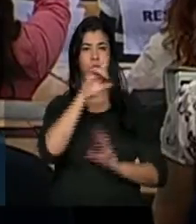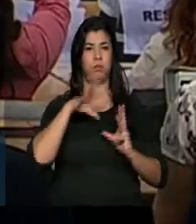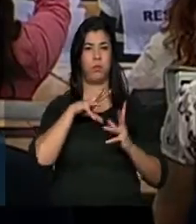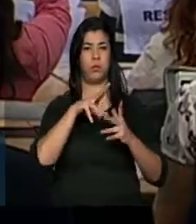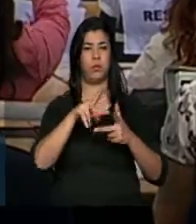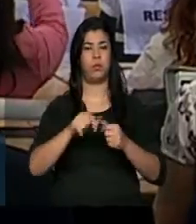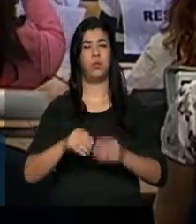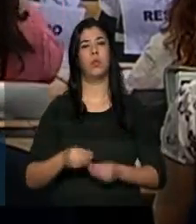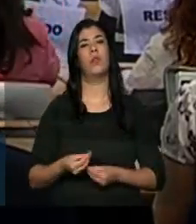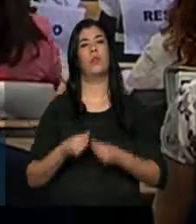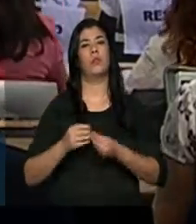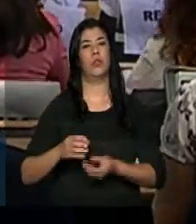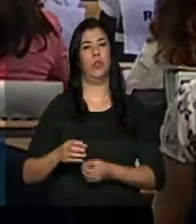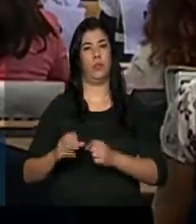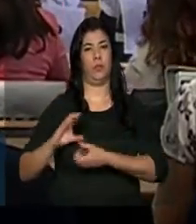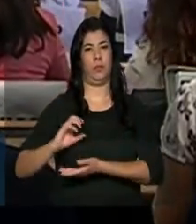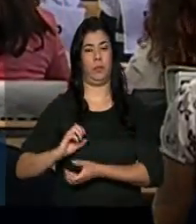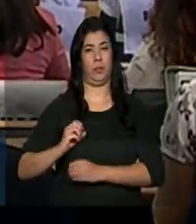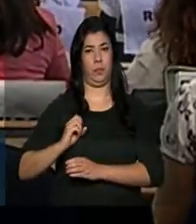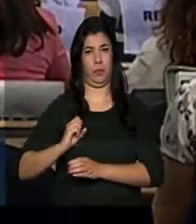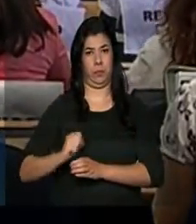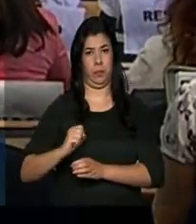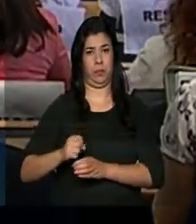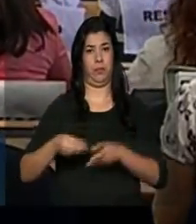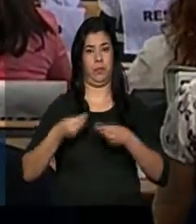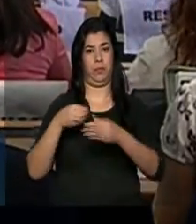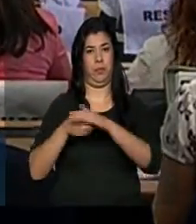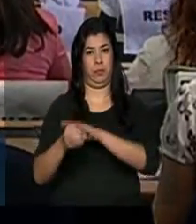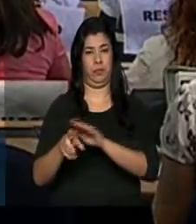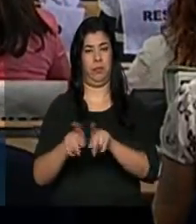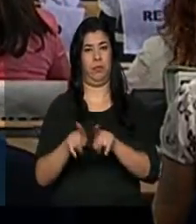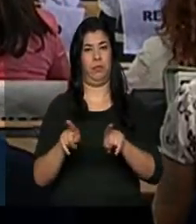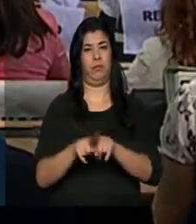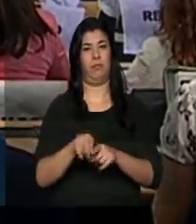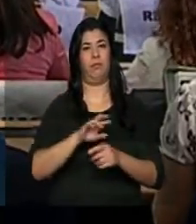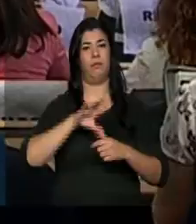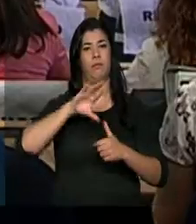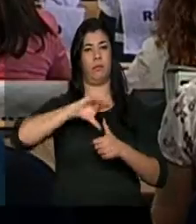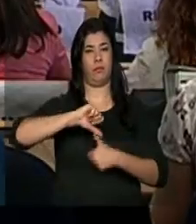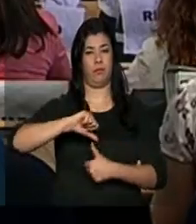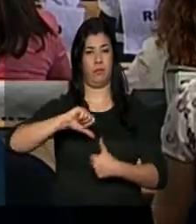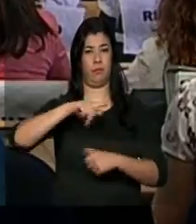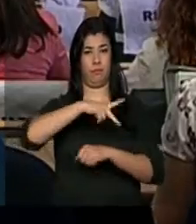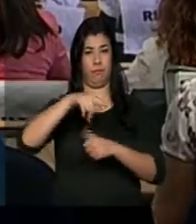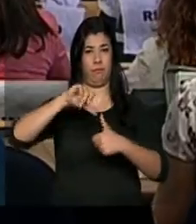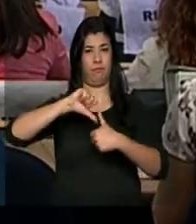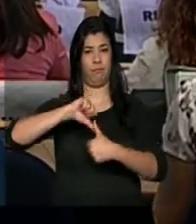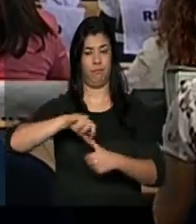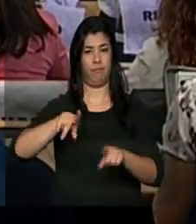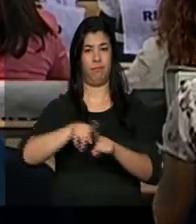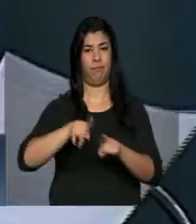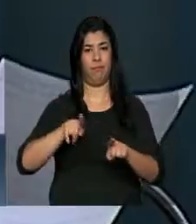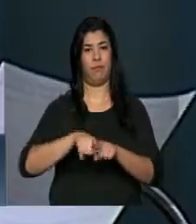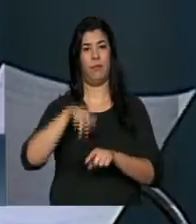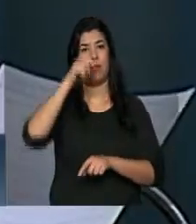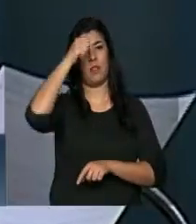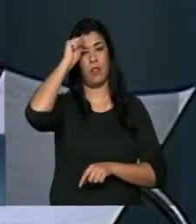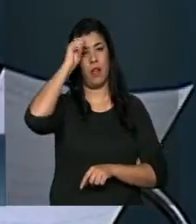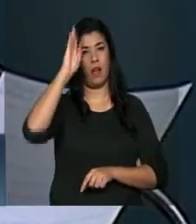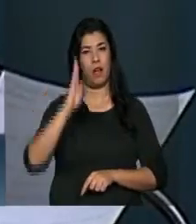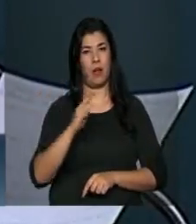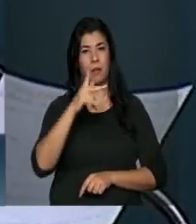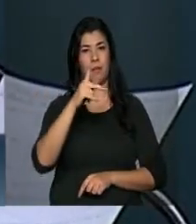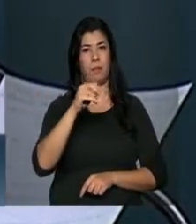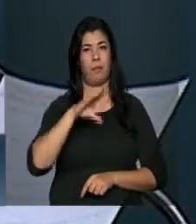as comemorações nos países da América Latina, Caribe Hispânico, África Portuguesa e Península